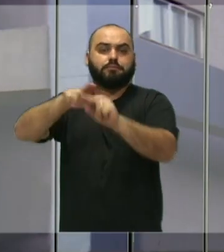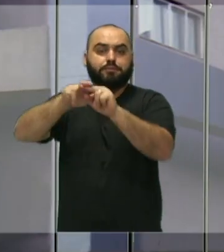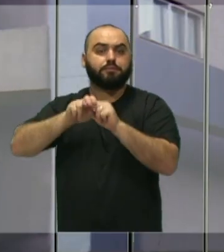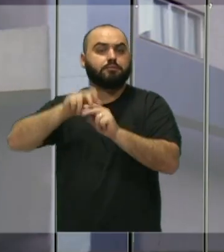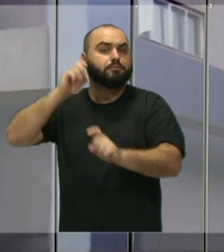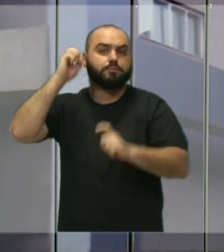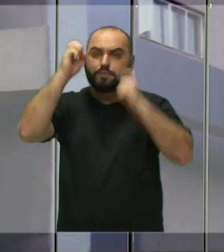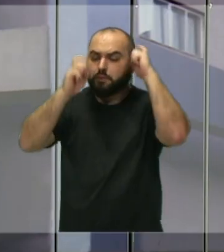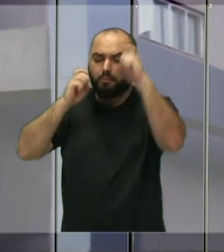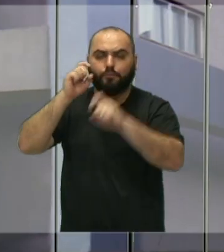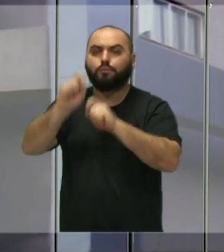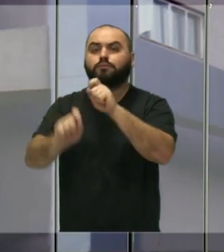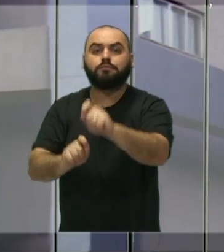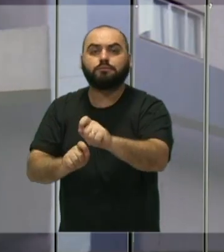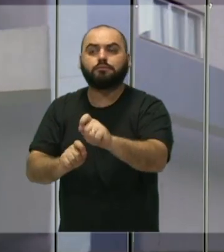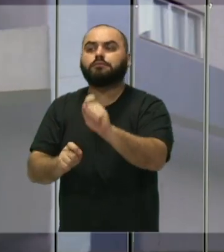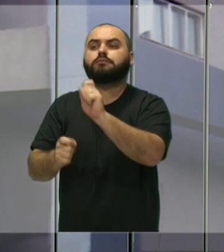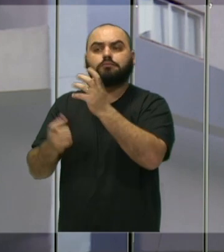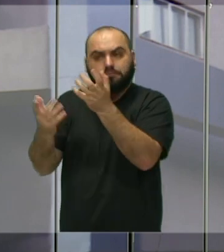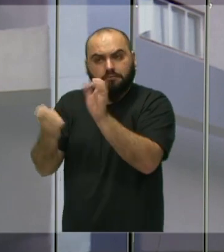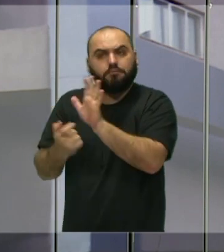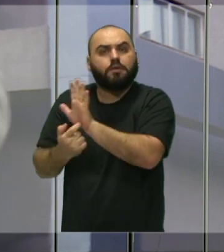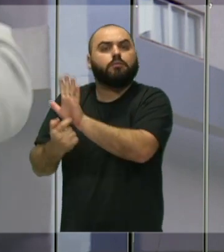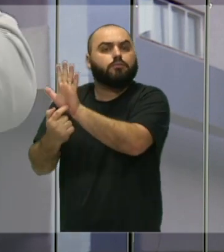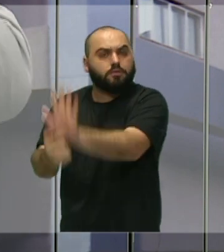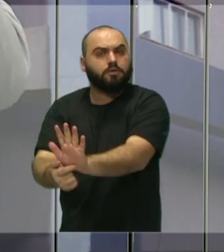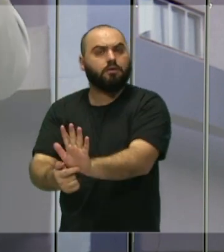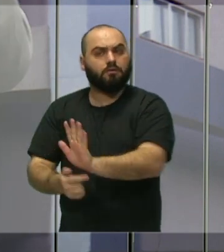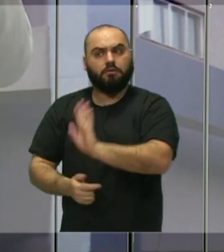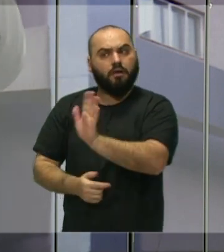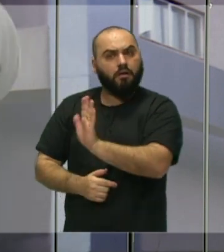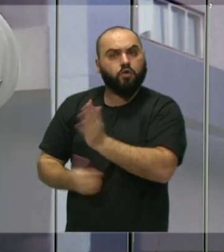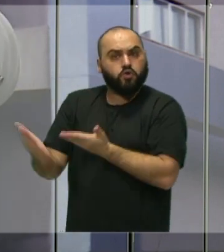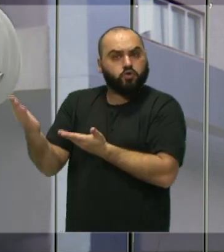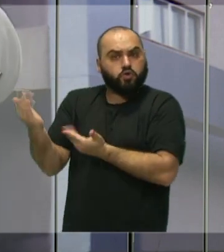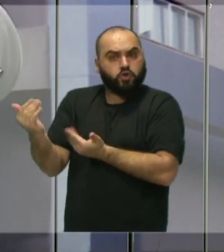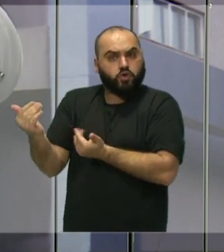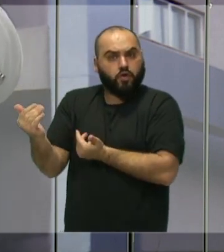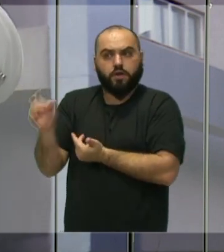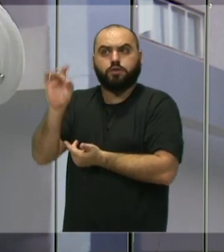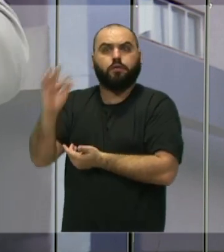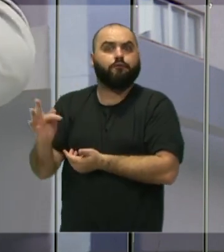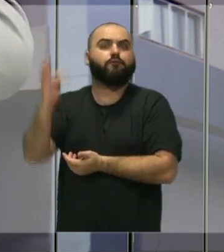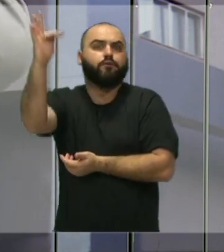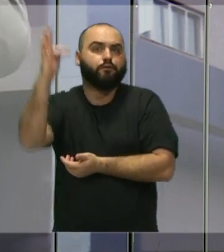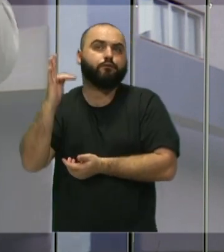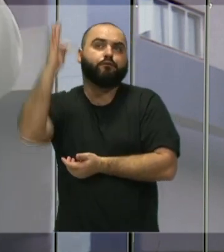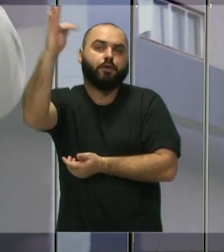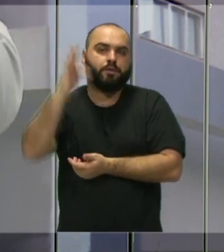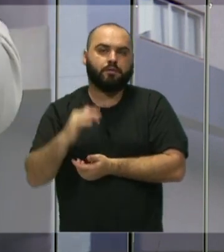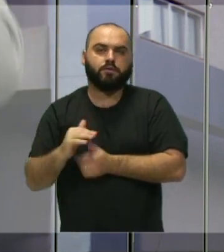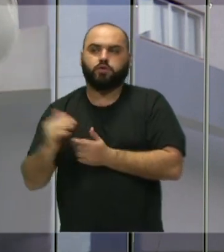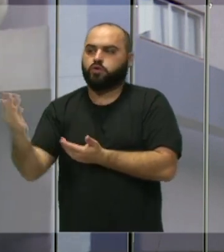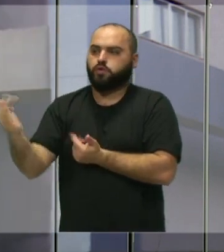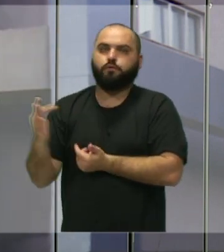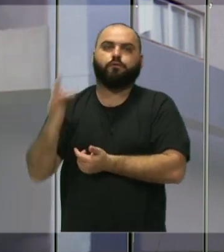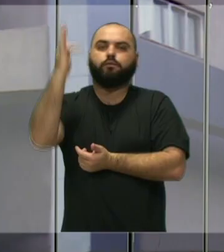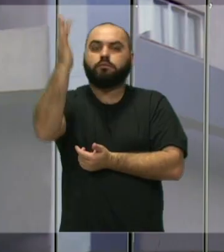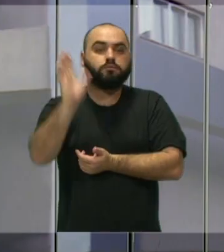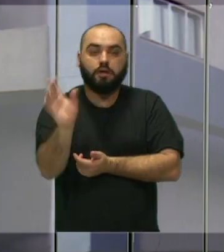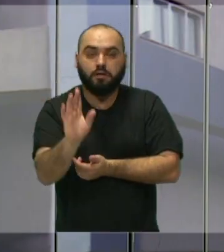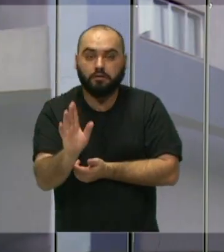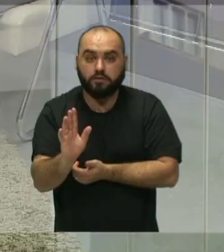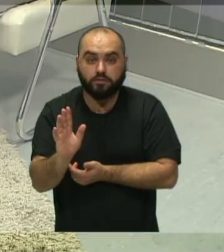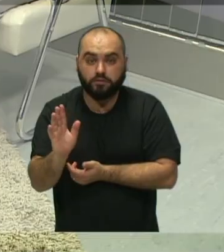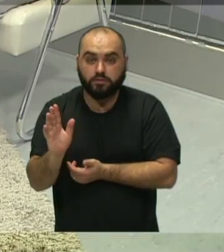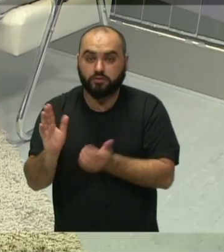nesse momento é mostrar que não, a juventude ela não é só o futuro. A gente diz muito isso, a juventude é o futuro. Não, a juventude